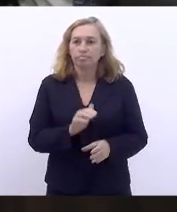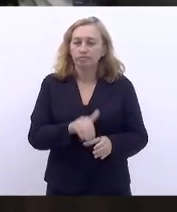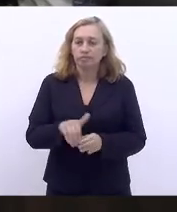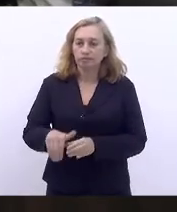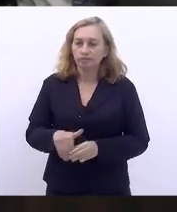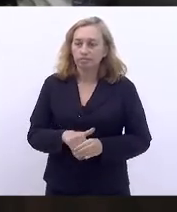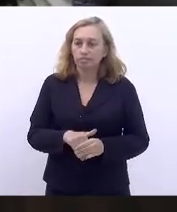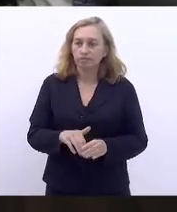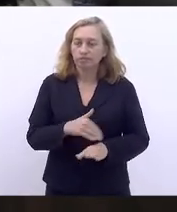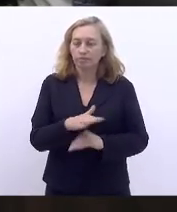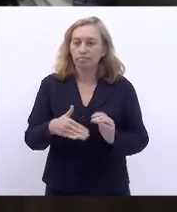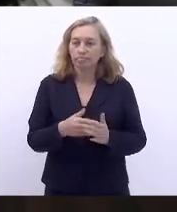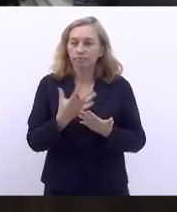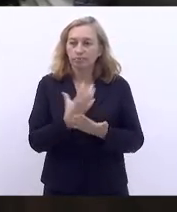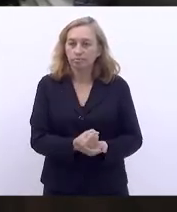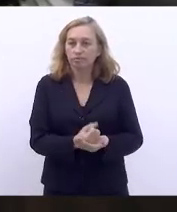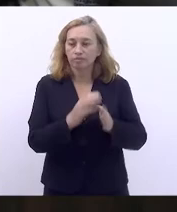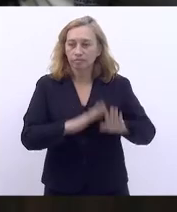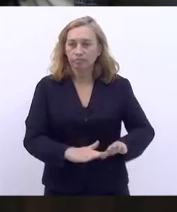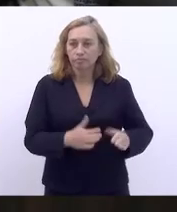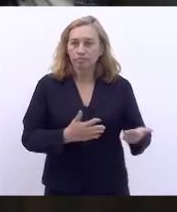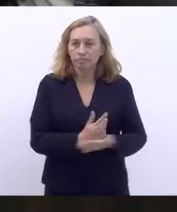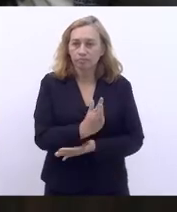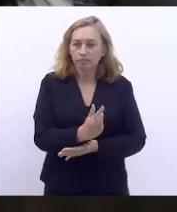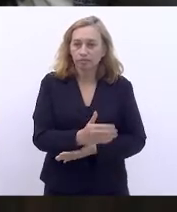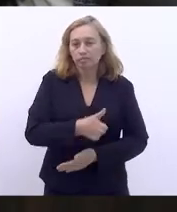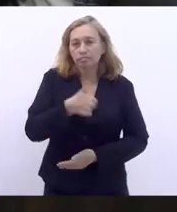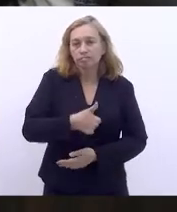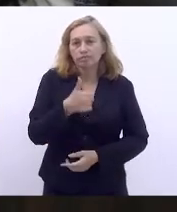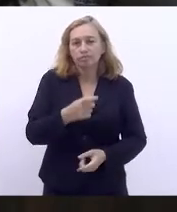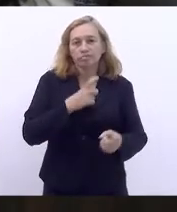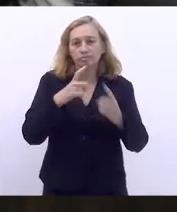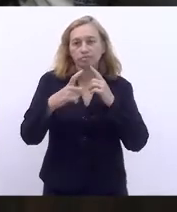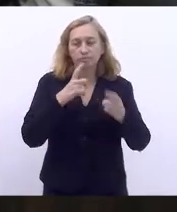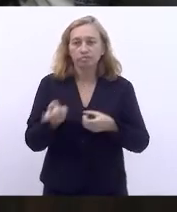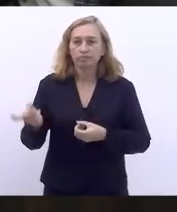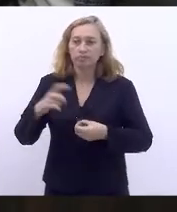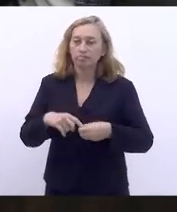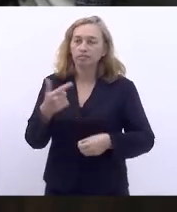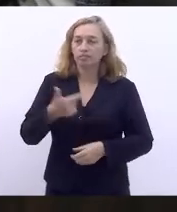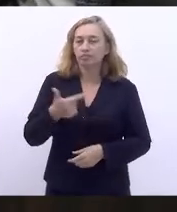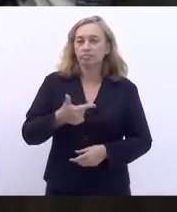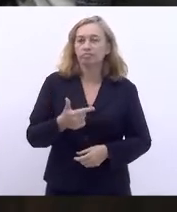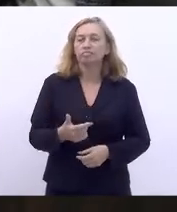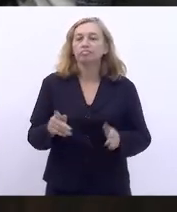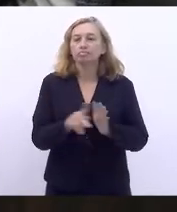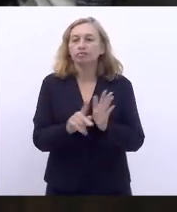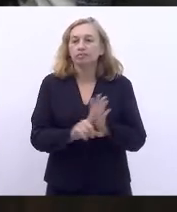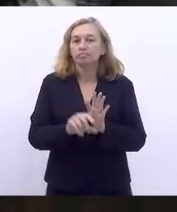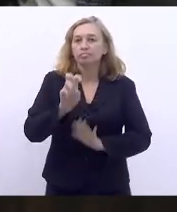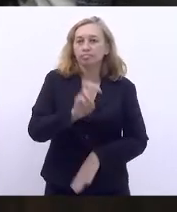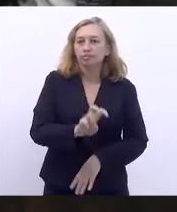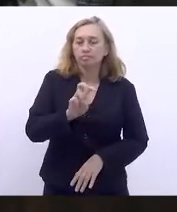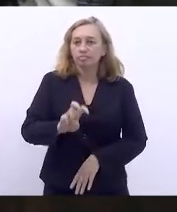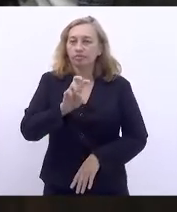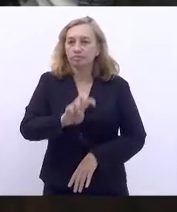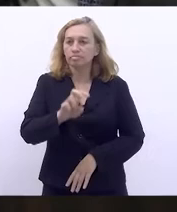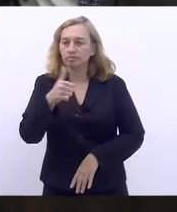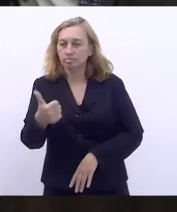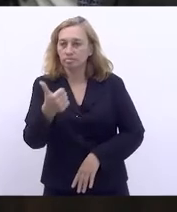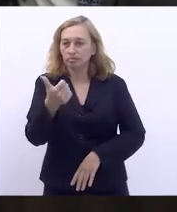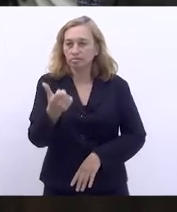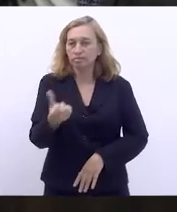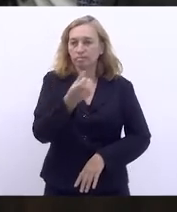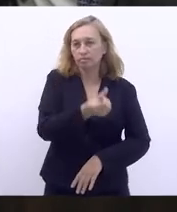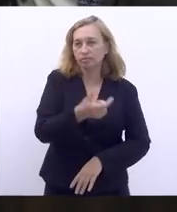votação. Senhores que aprovam, permaneçam como estão aprovados em primeira discussão, retorno em segunda. Projeto de lei 5556 de 2022, de autoria da